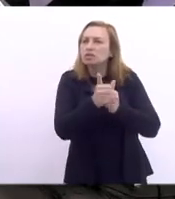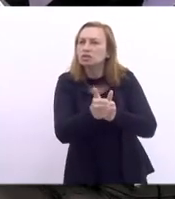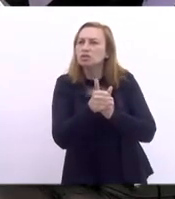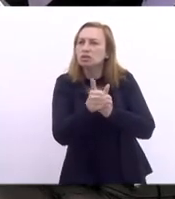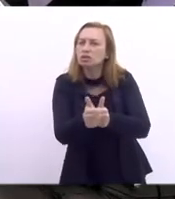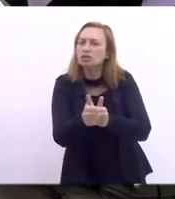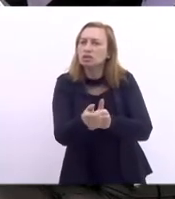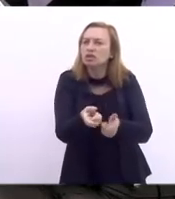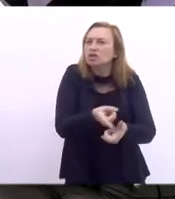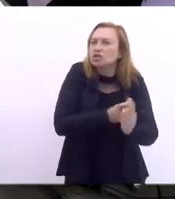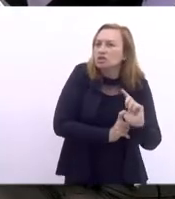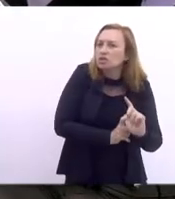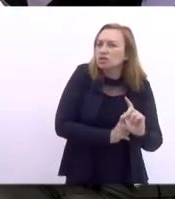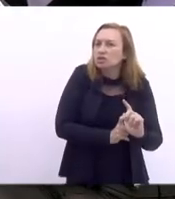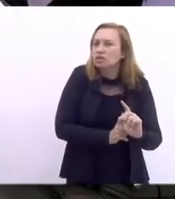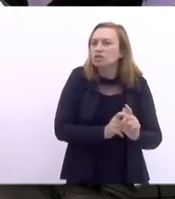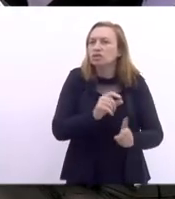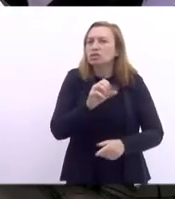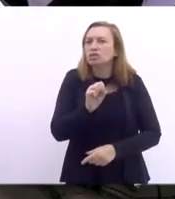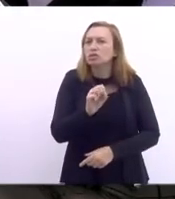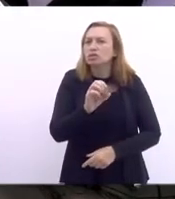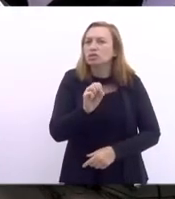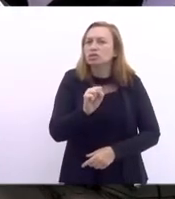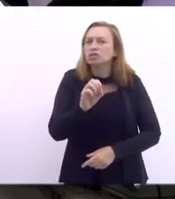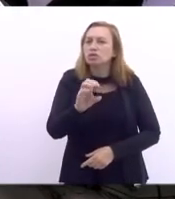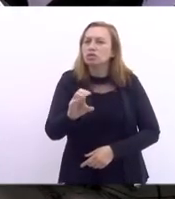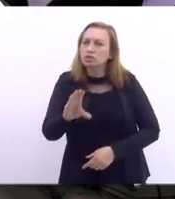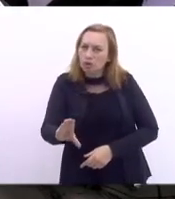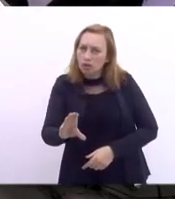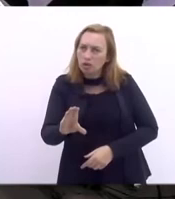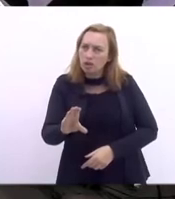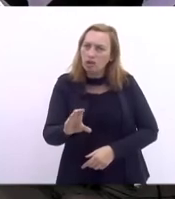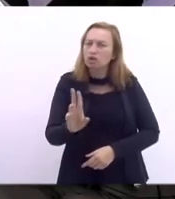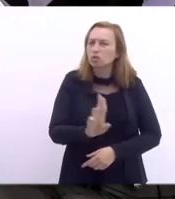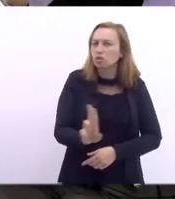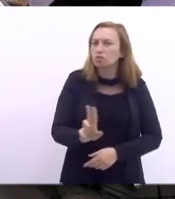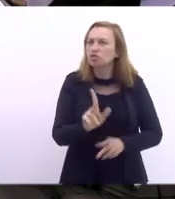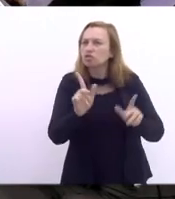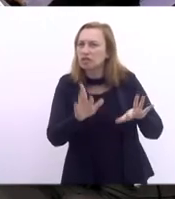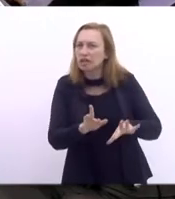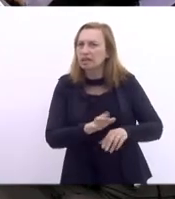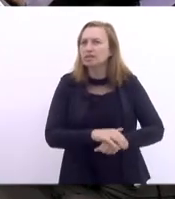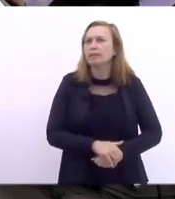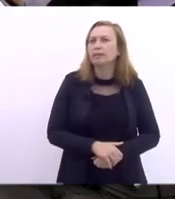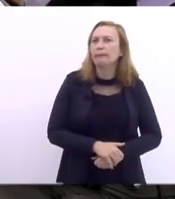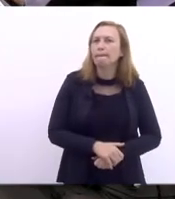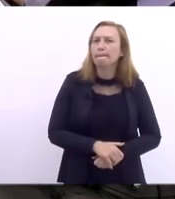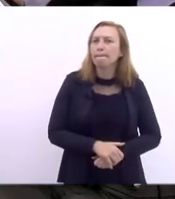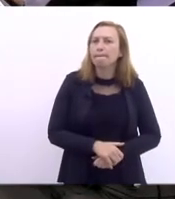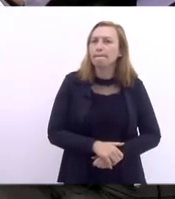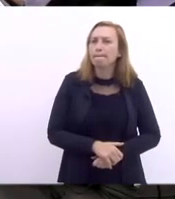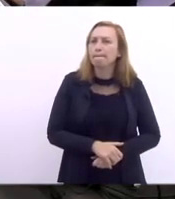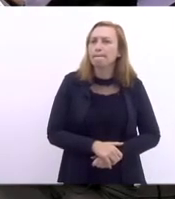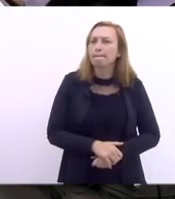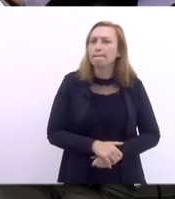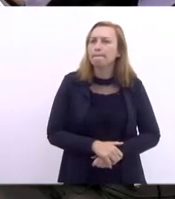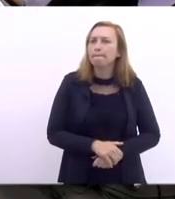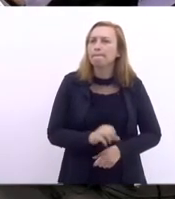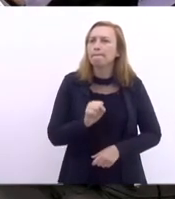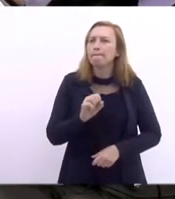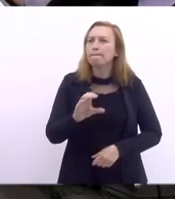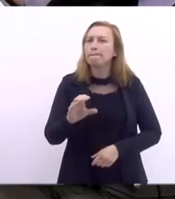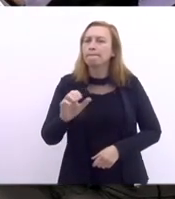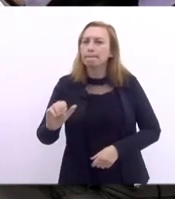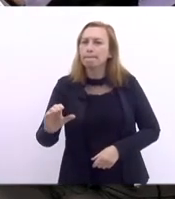de dívida que é um só quer né é um nome diferente eu acho que é um o sakis ok